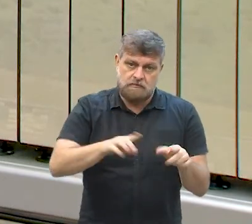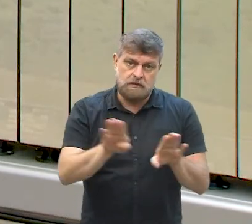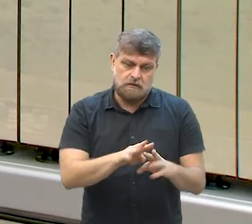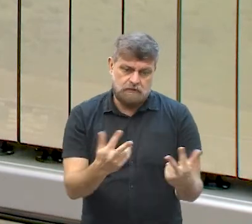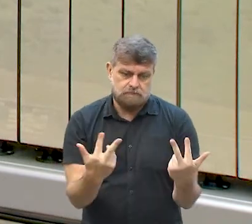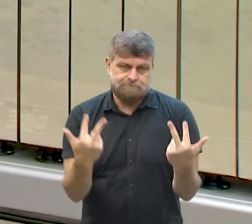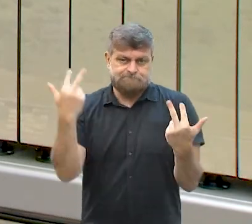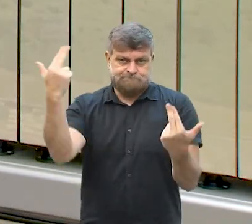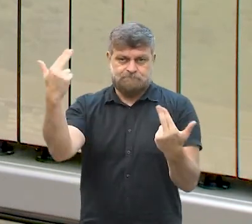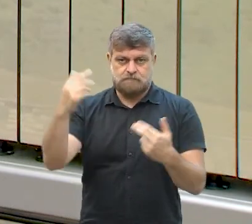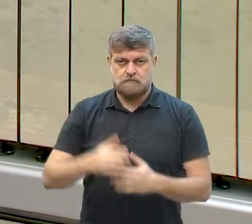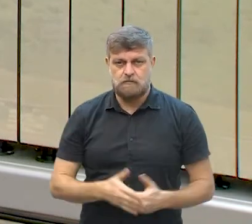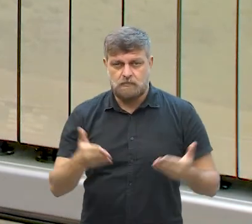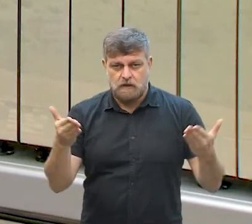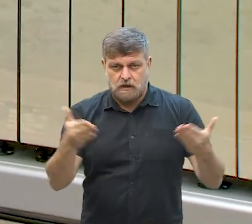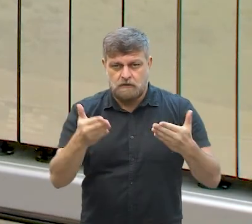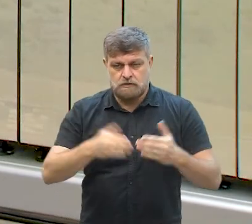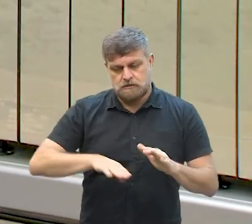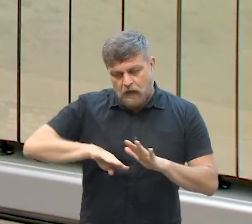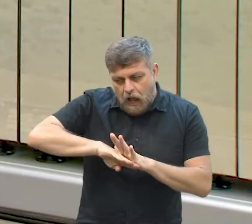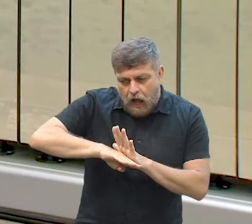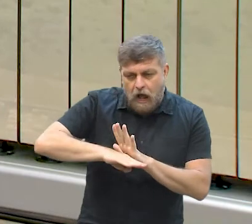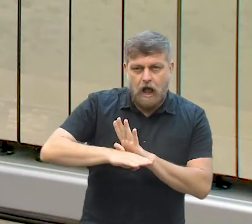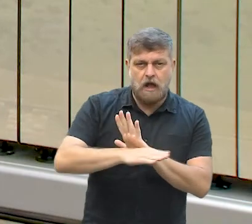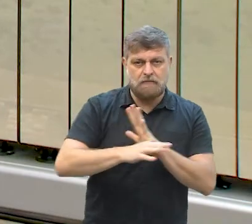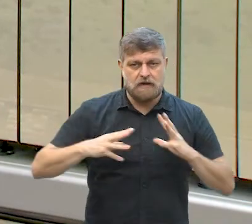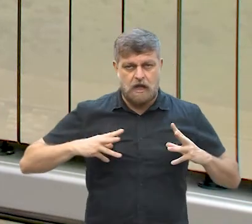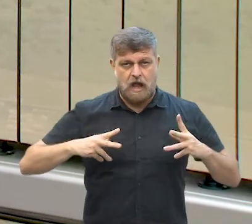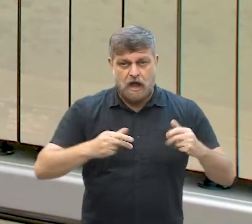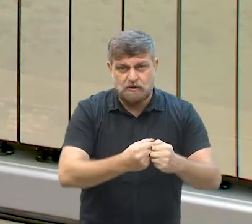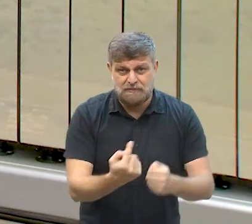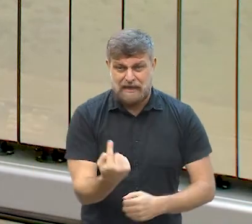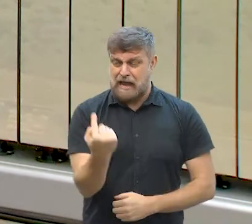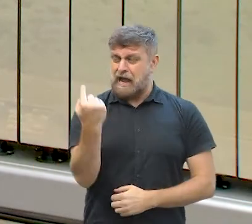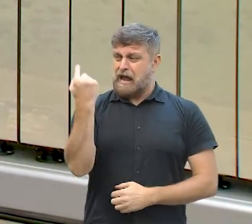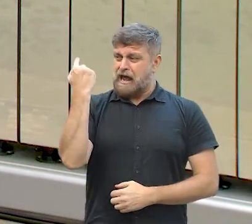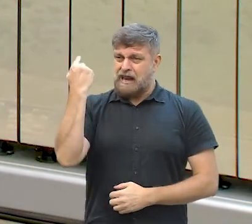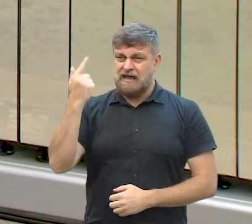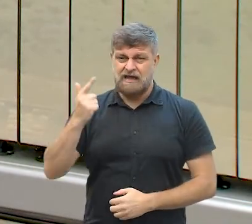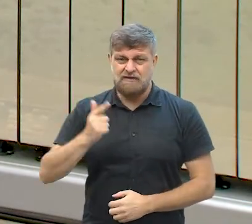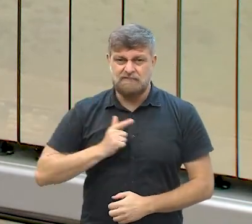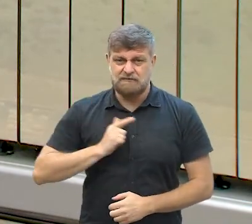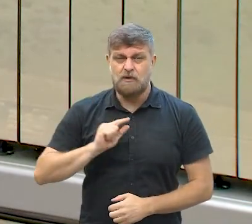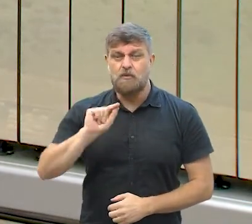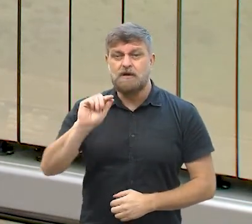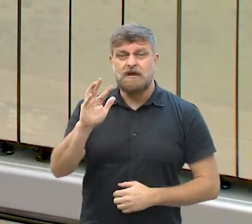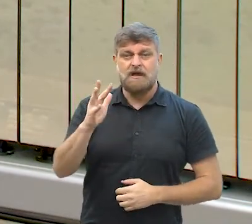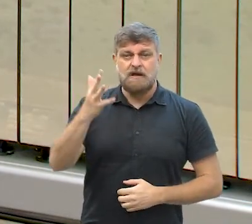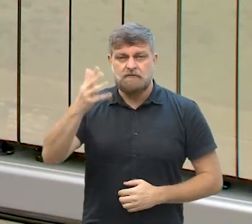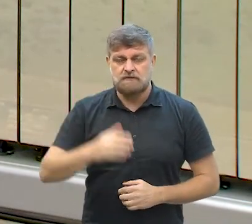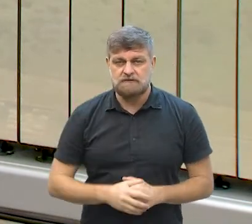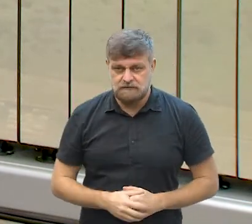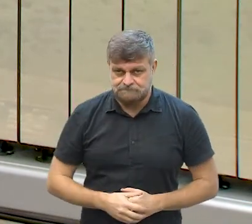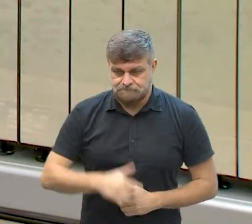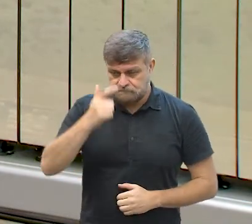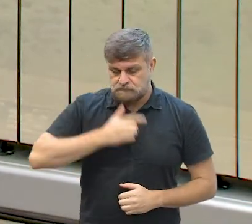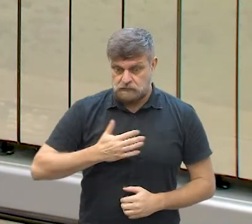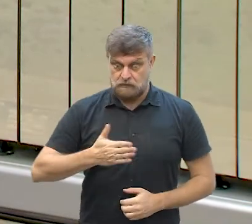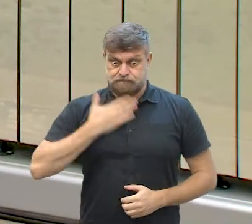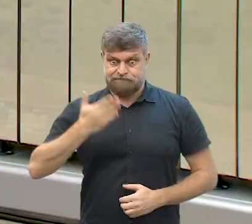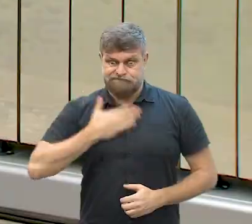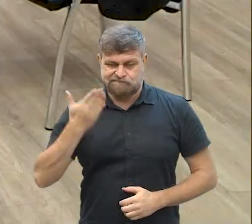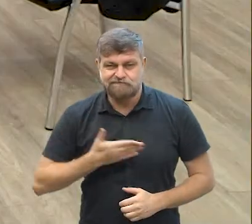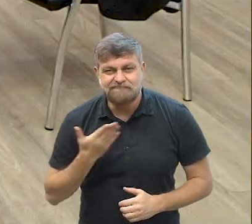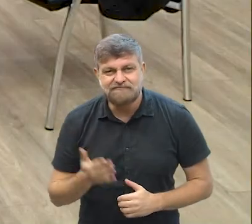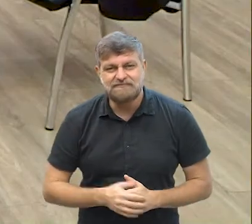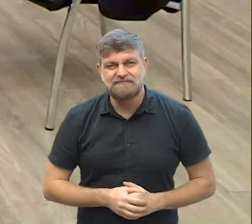são grandes. Então, hoje a gente está bem habituado a tudo que acontece aqui, mas na época foi algo que me destacou bastante,